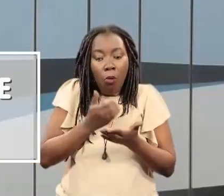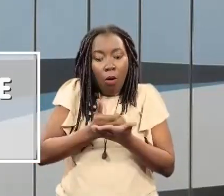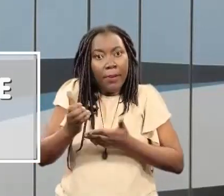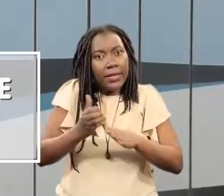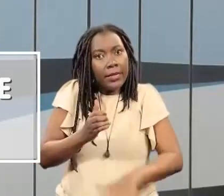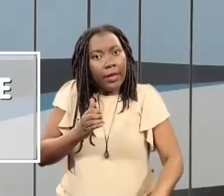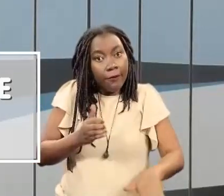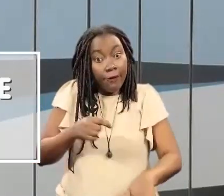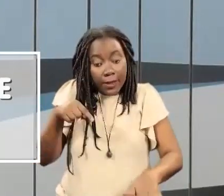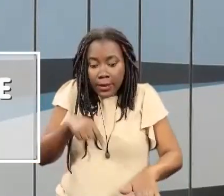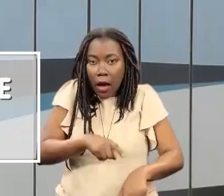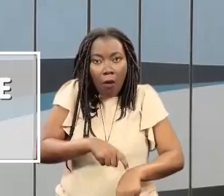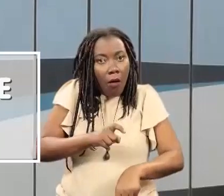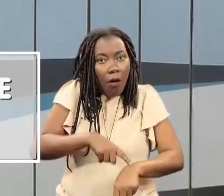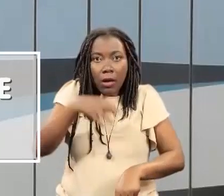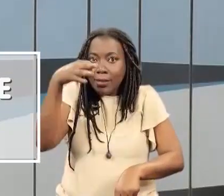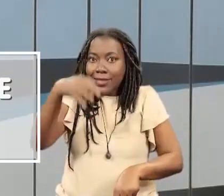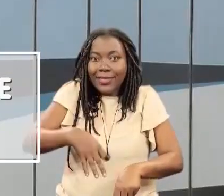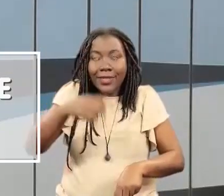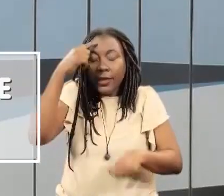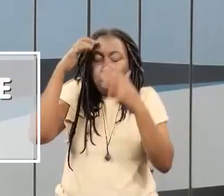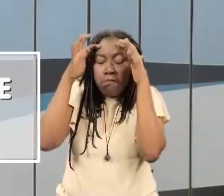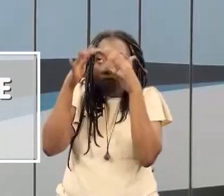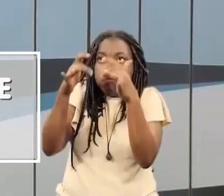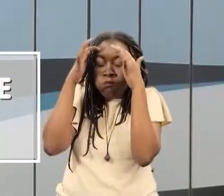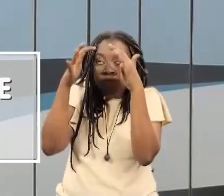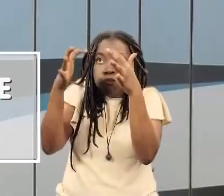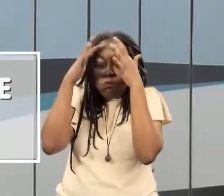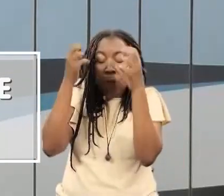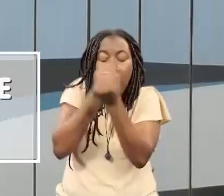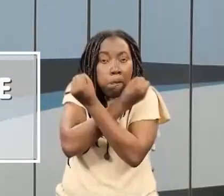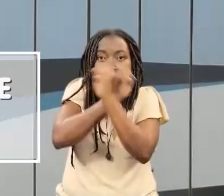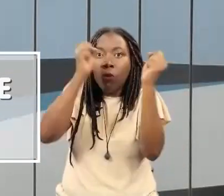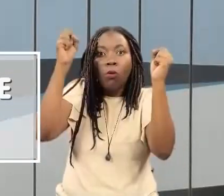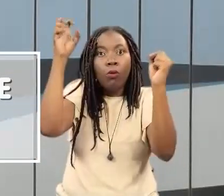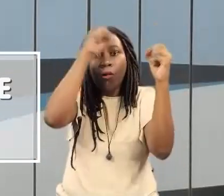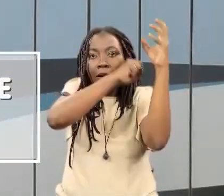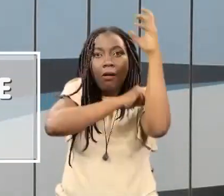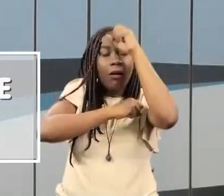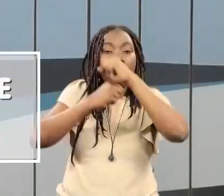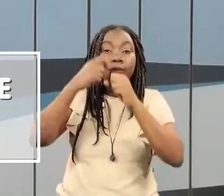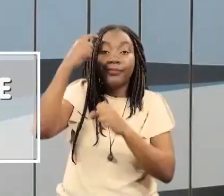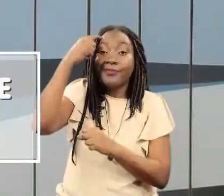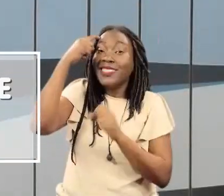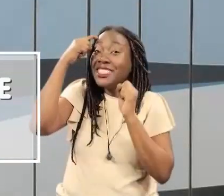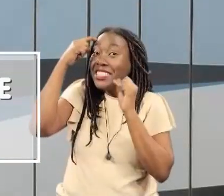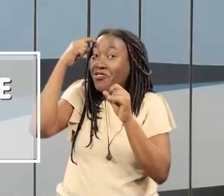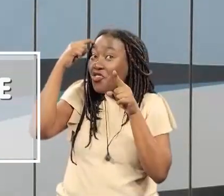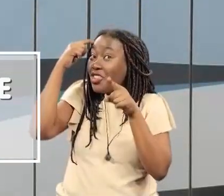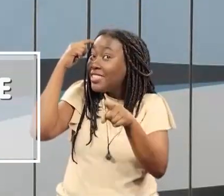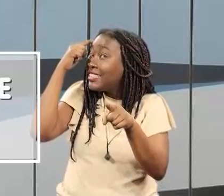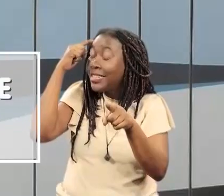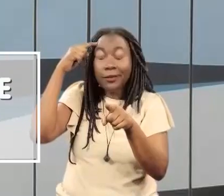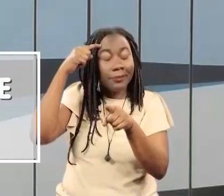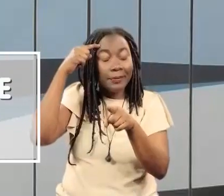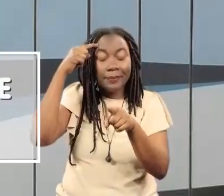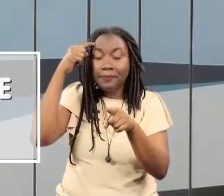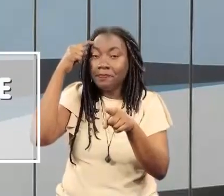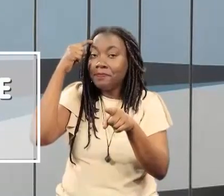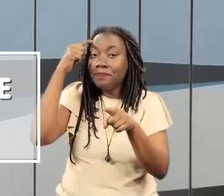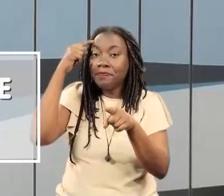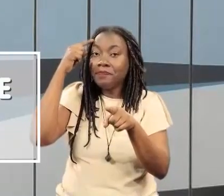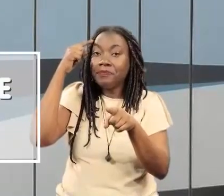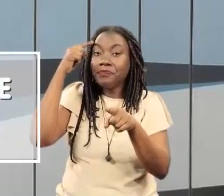porque é a hora certa, tá um turbilhão, aquele boom de explosões no cérebro. Ok. Só que se você não